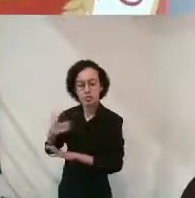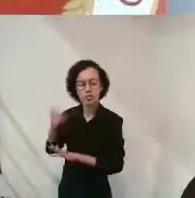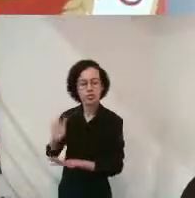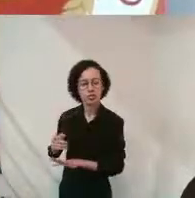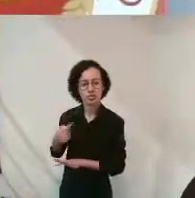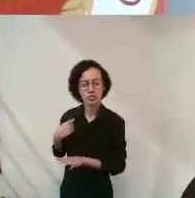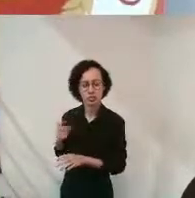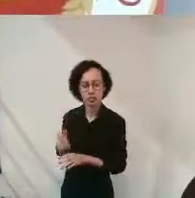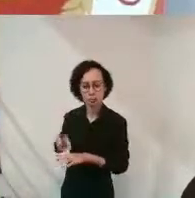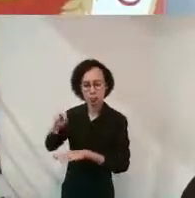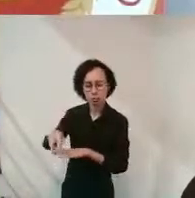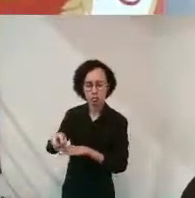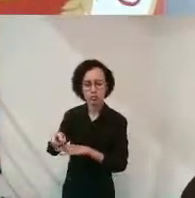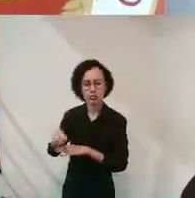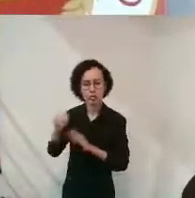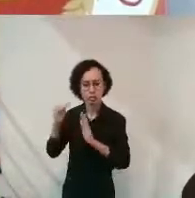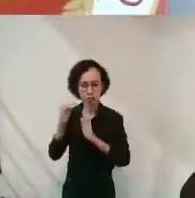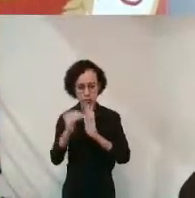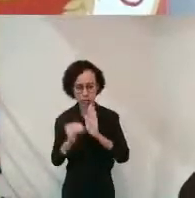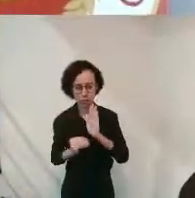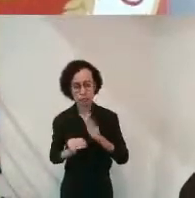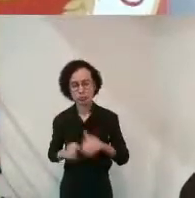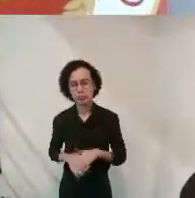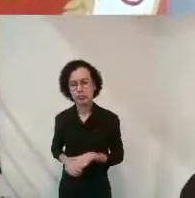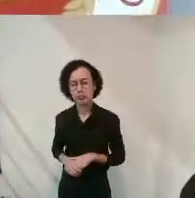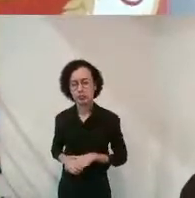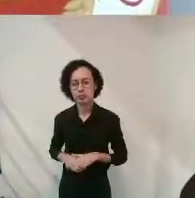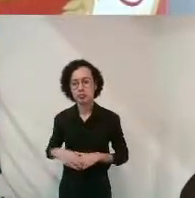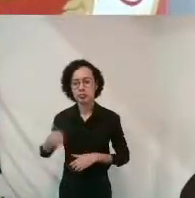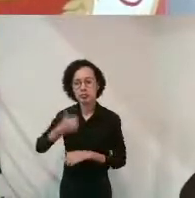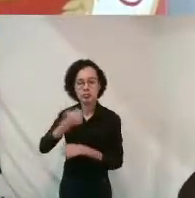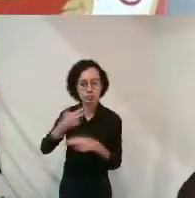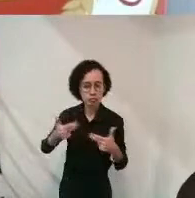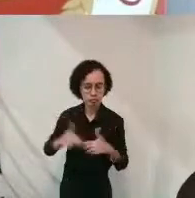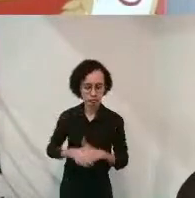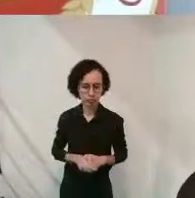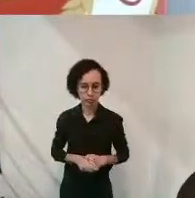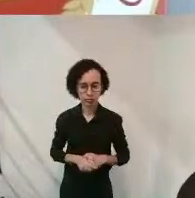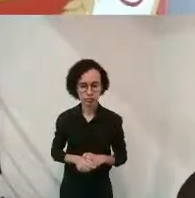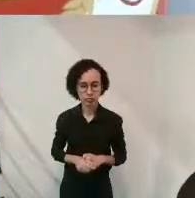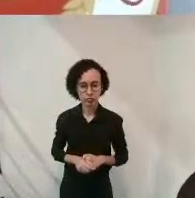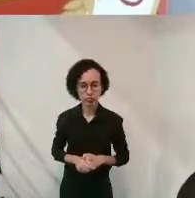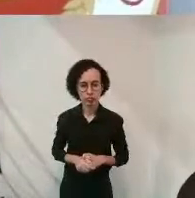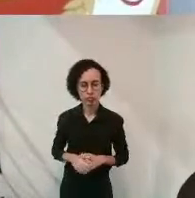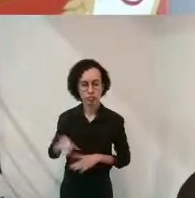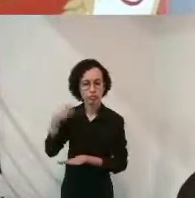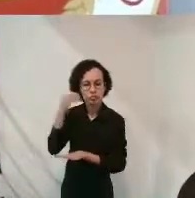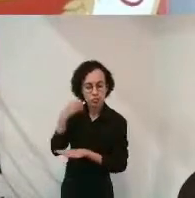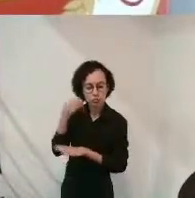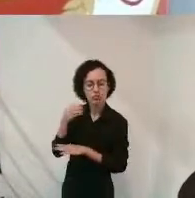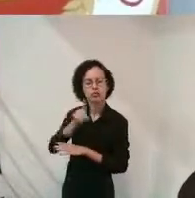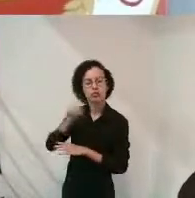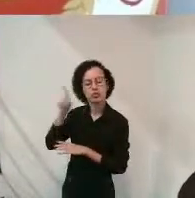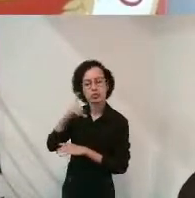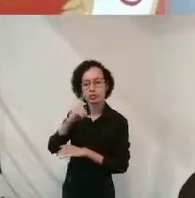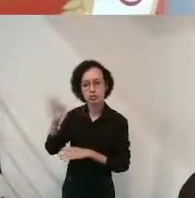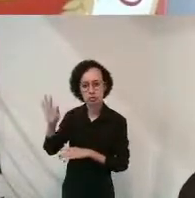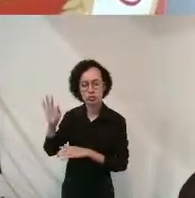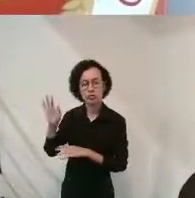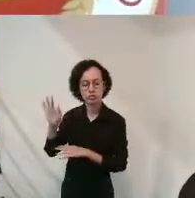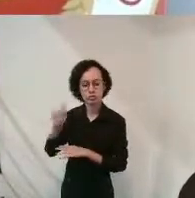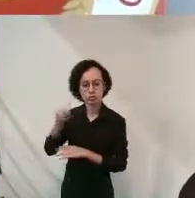eu já vou pular para as etapas. A primeira coisa, e aí nossa experiência lá no Distrito Federal é desde